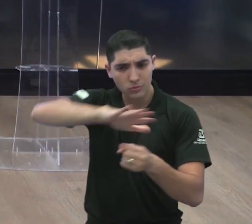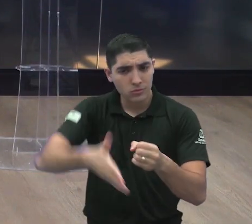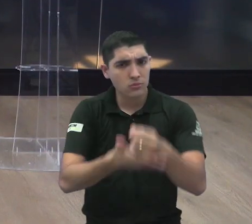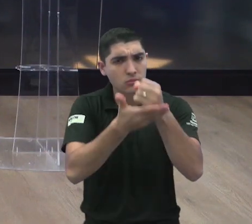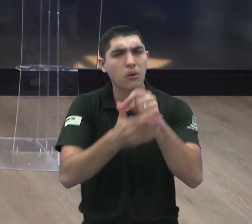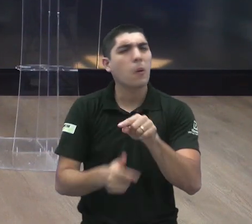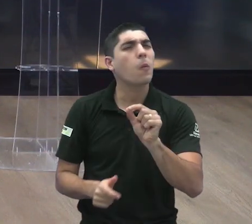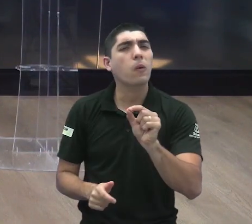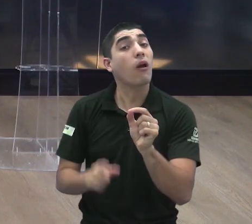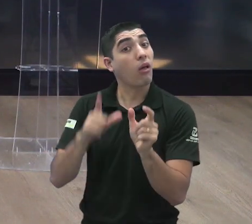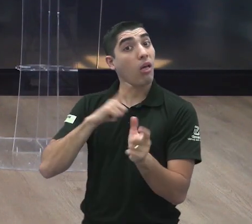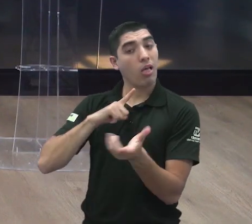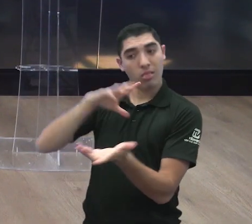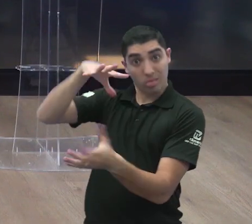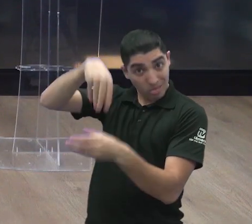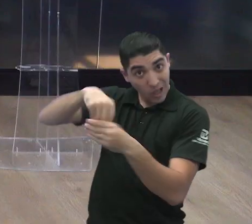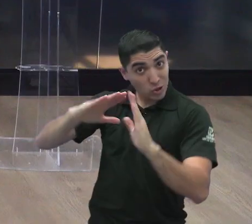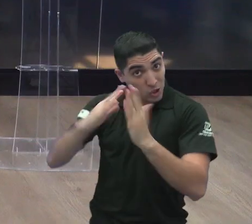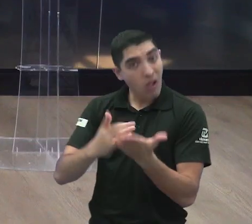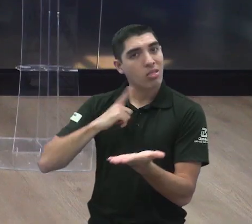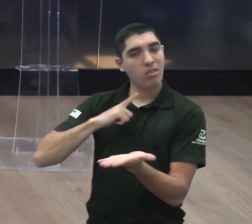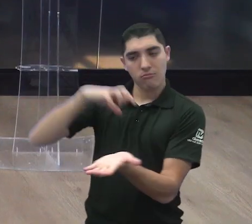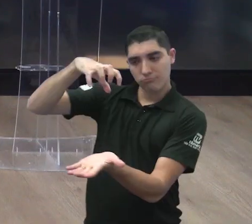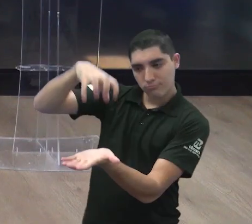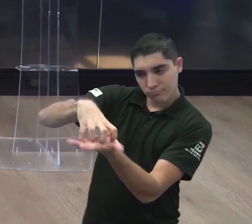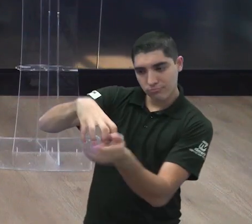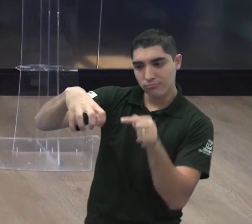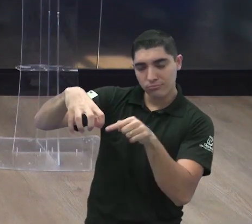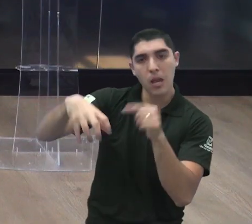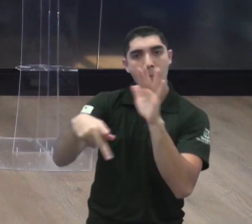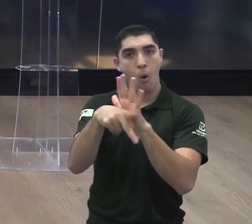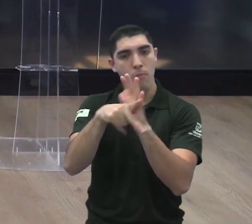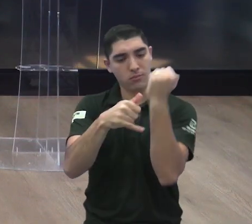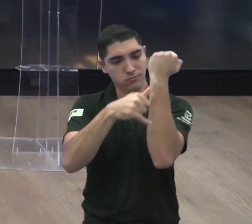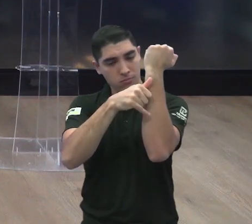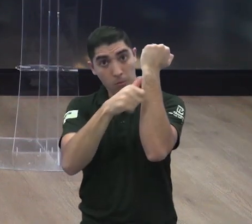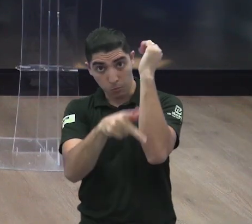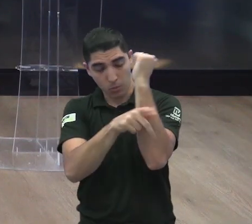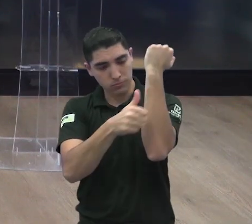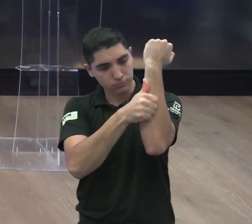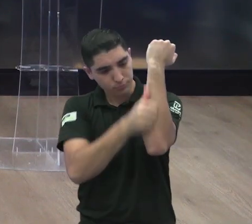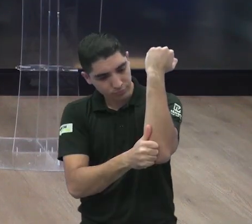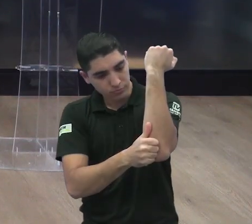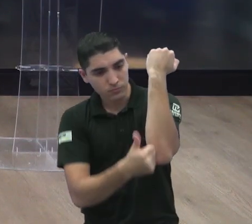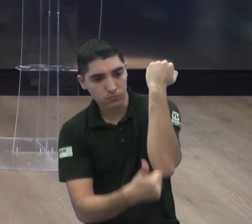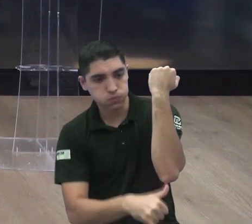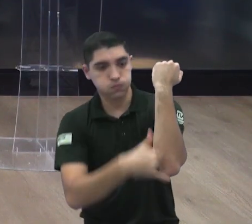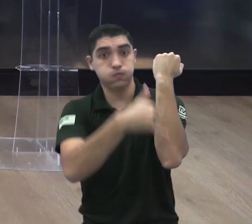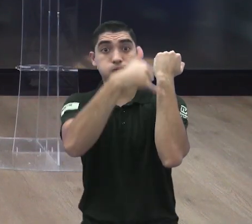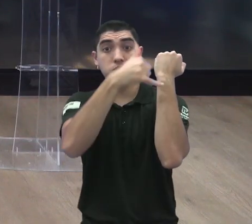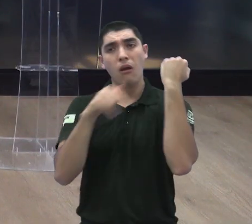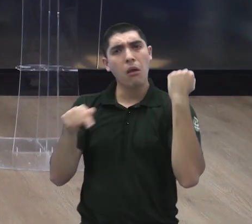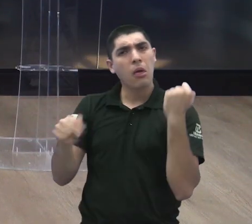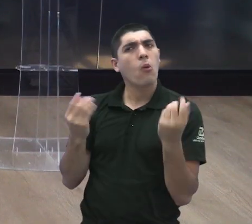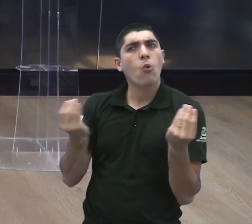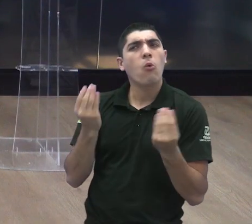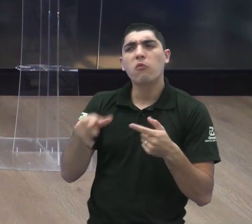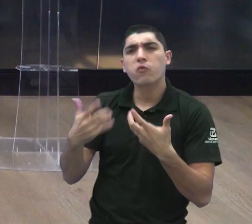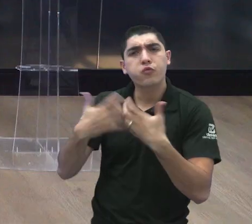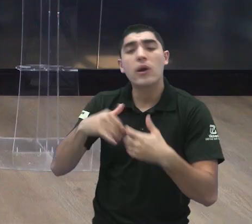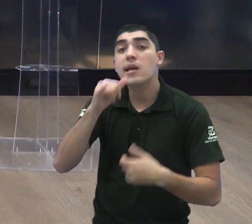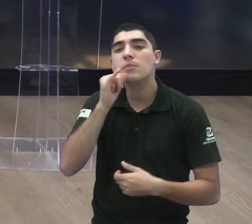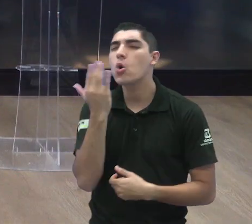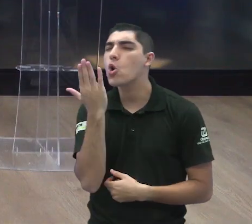biodigestor. A gente foi até uma dessas escolas no bairro Setville para entender como o equipamento funciona. As sobras